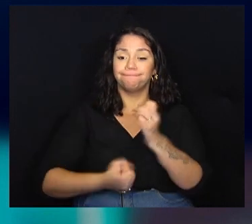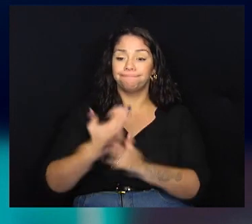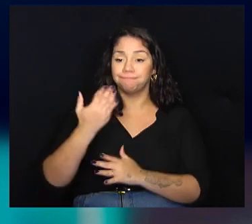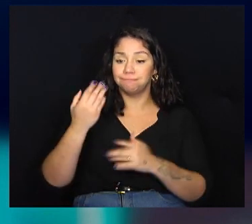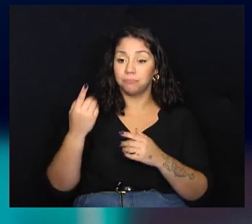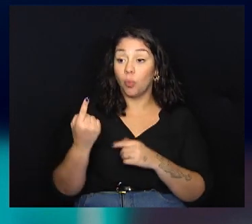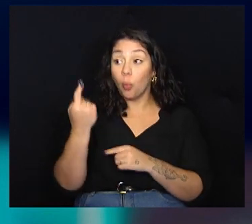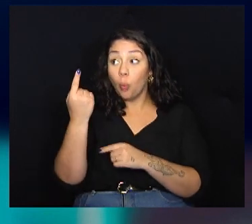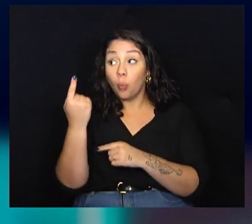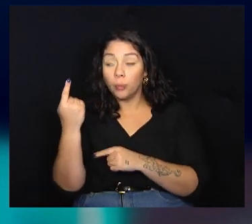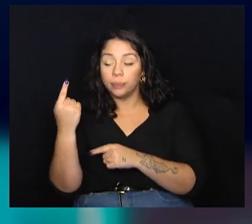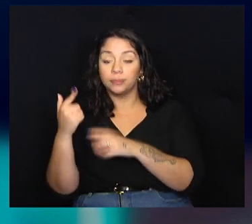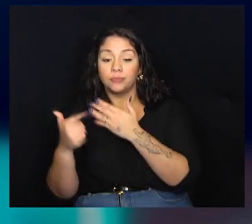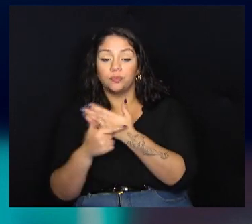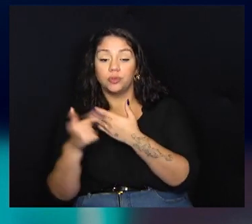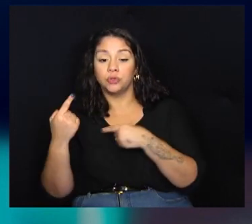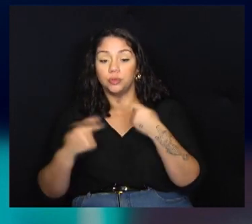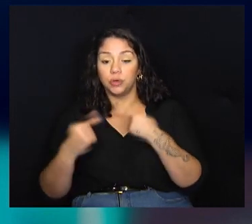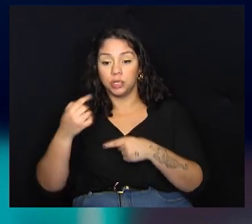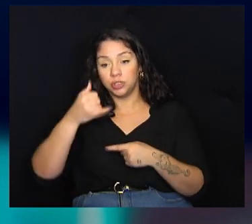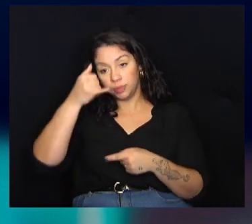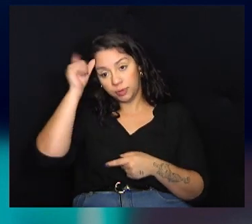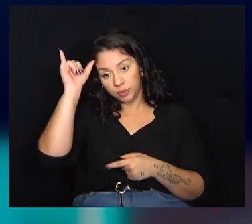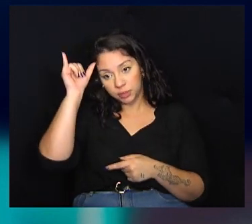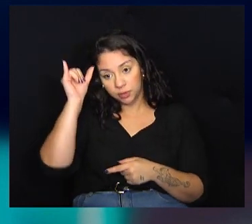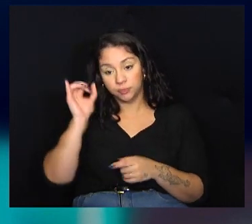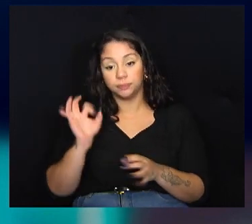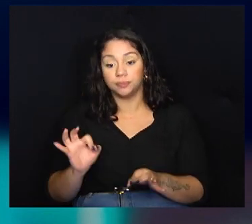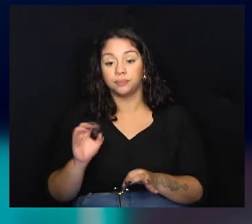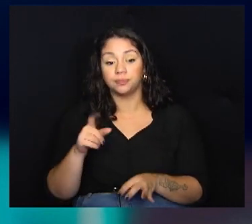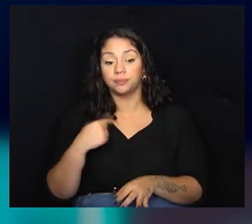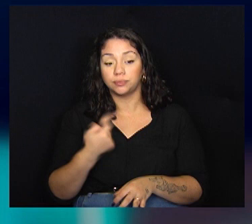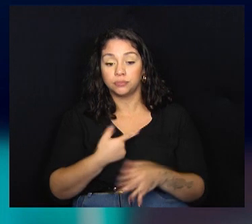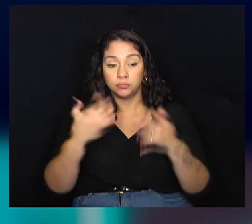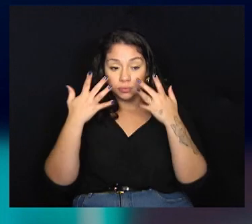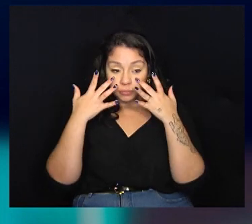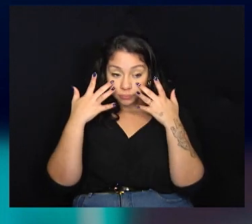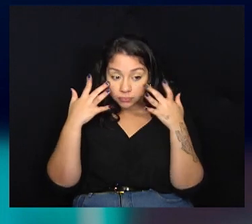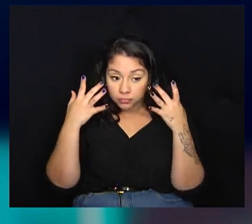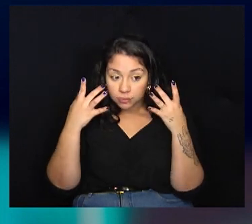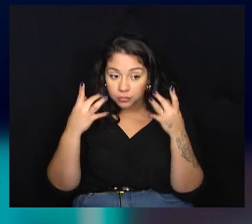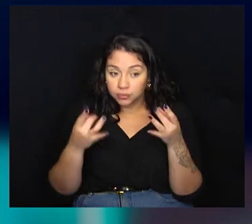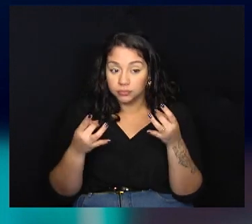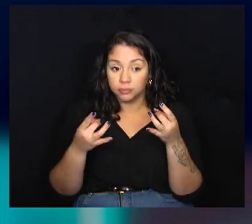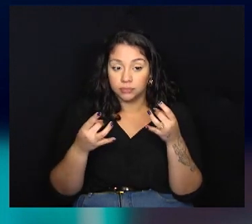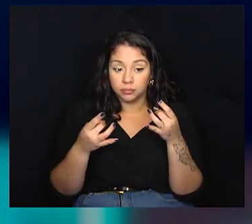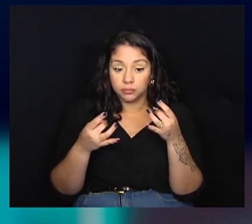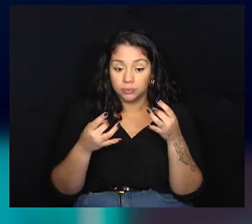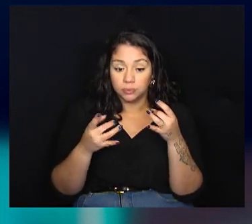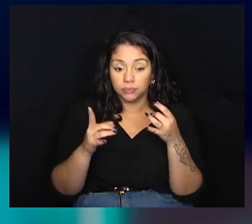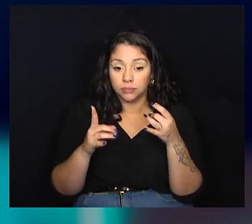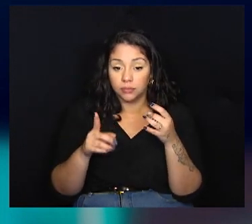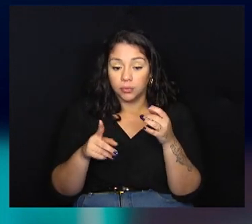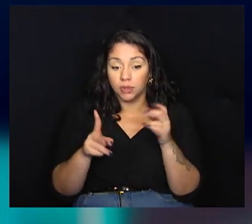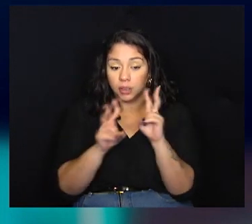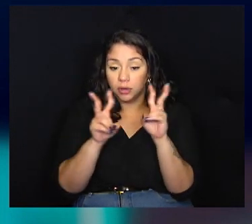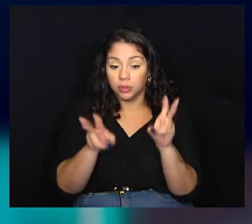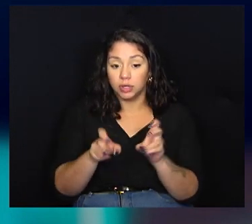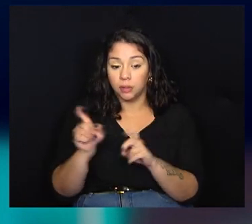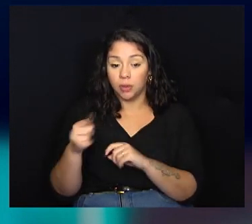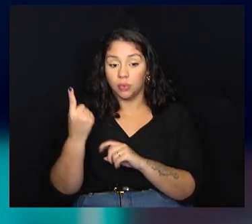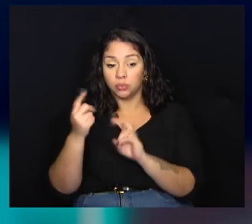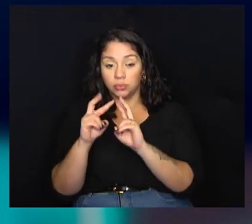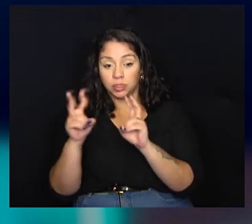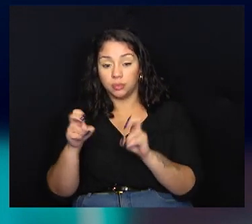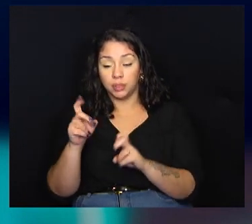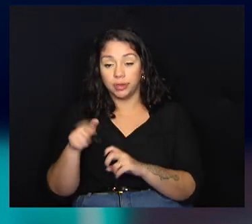dos operadores das políticas de prevenção. Tá? Quando a gente olha, então, para o nosso tema 1.12 aqui, que é o uso